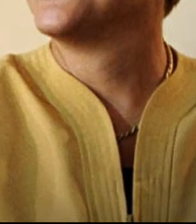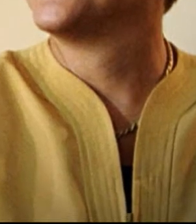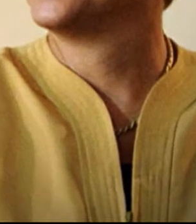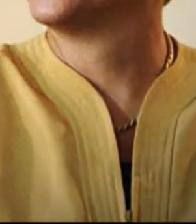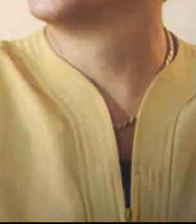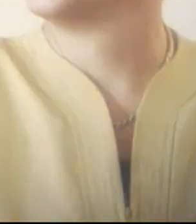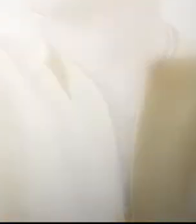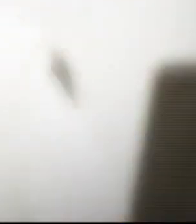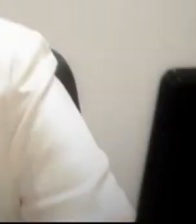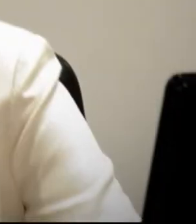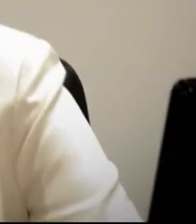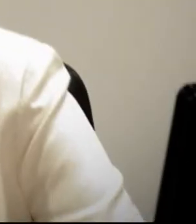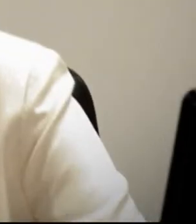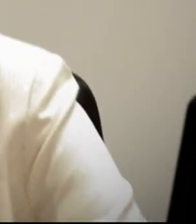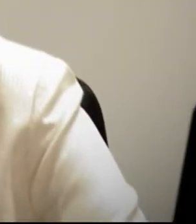o